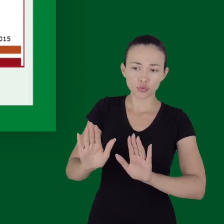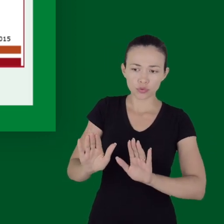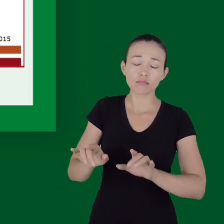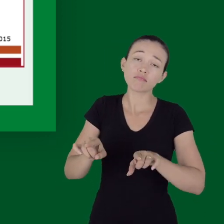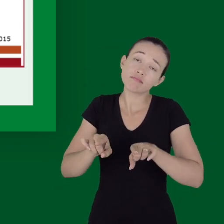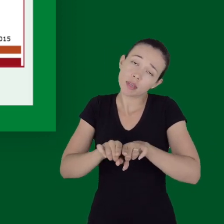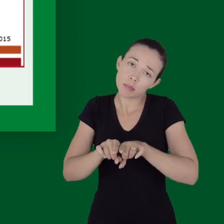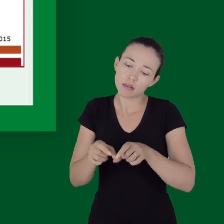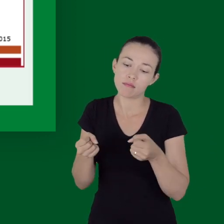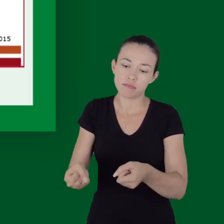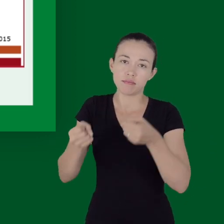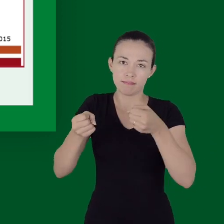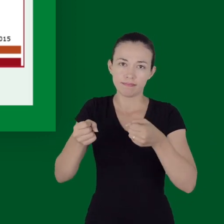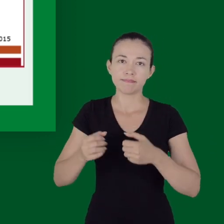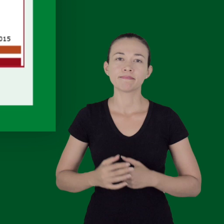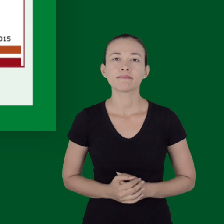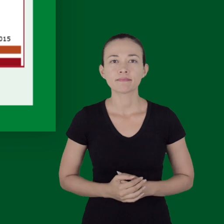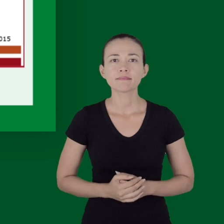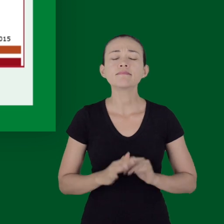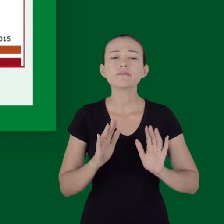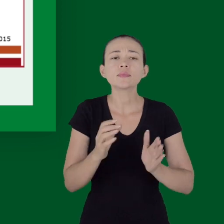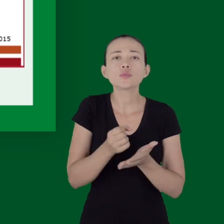24 horas e cardioverter também.